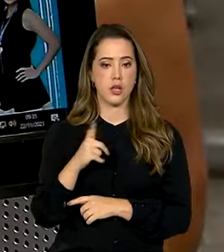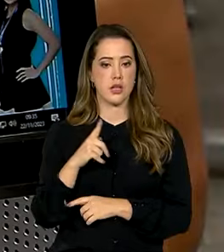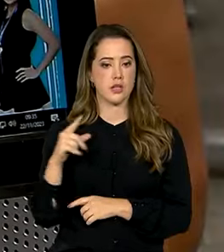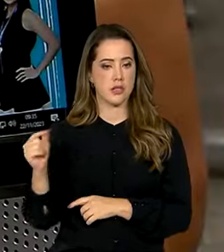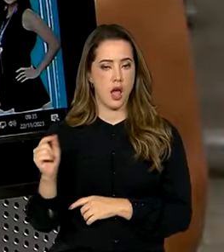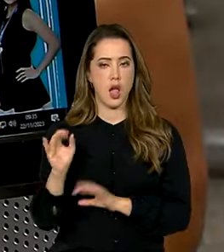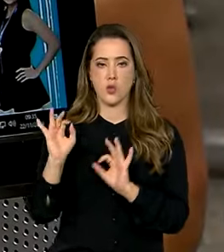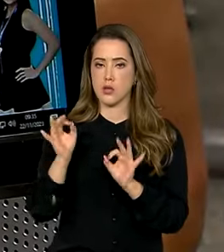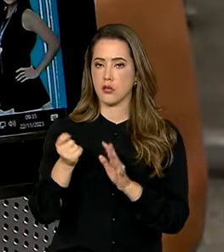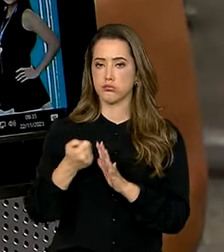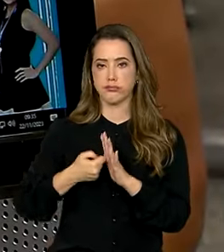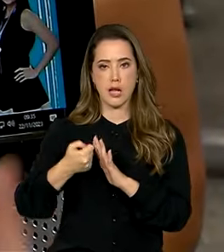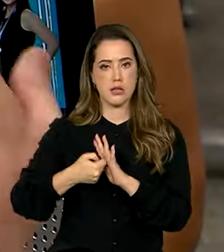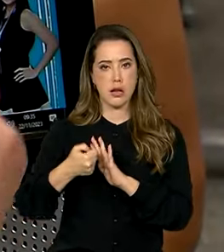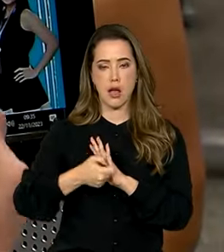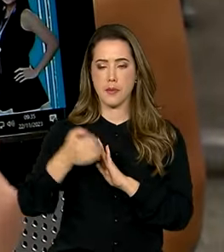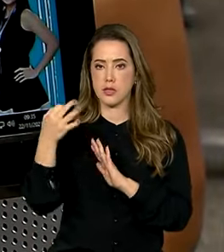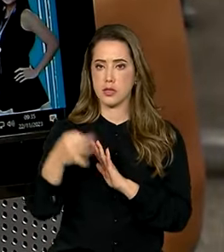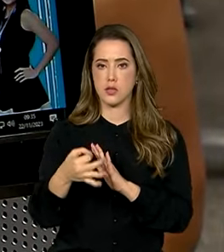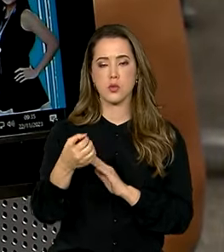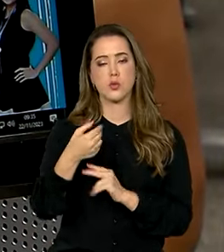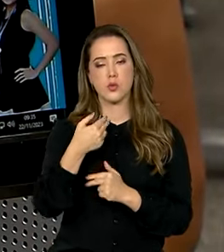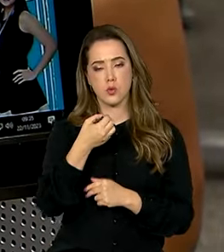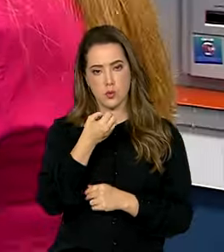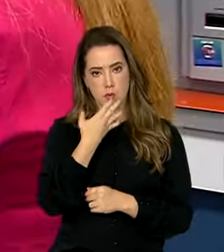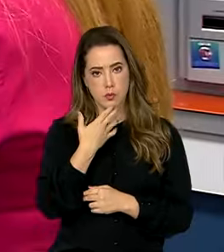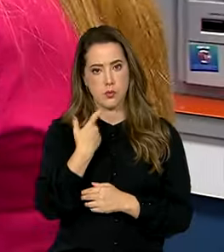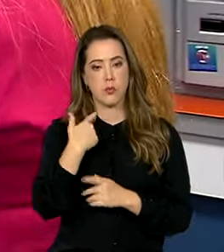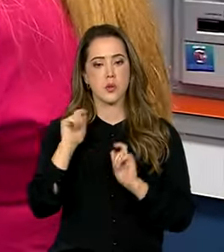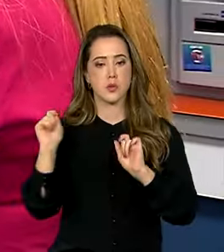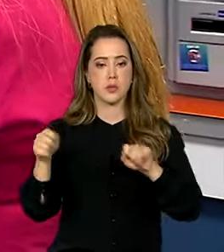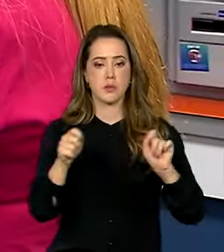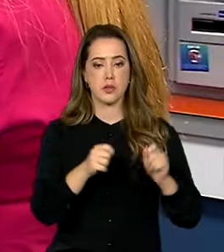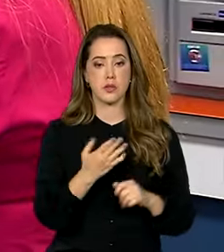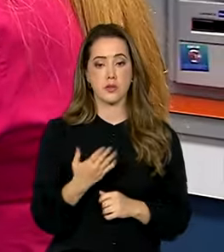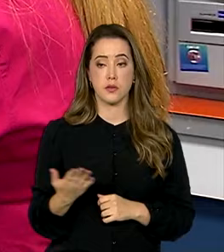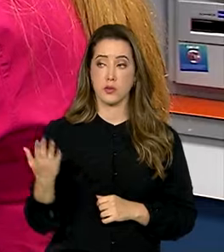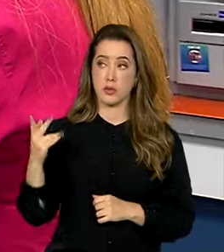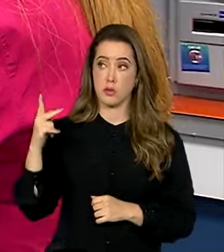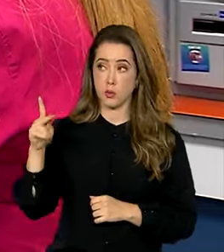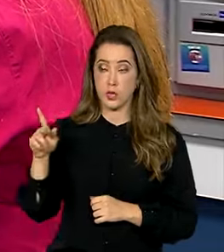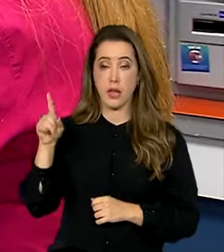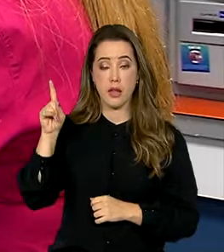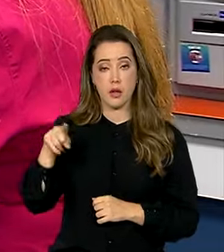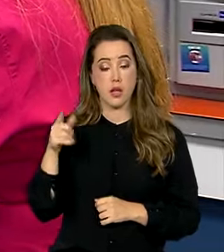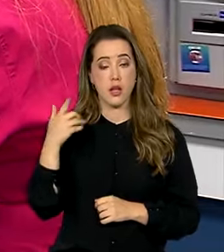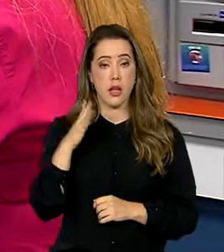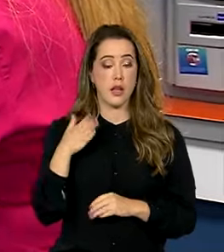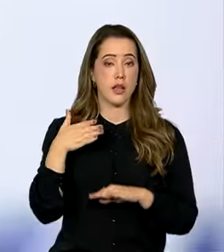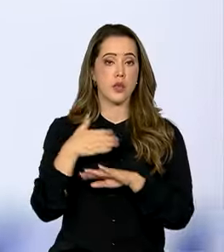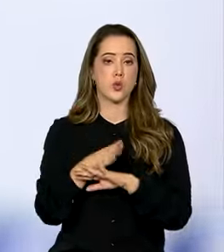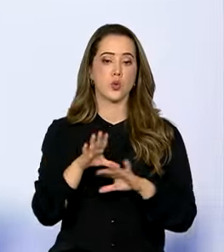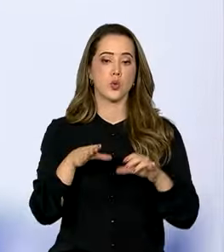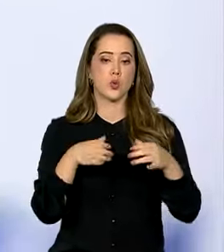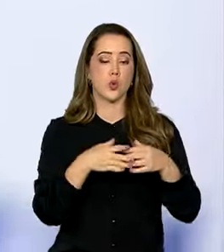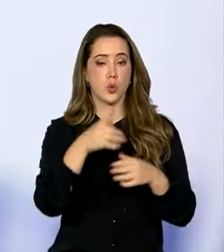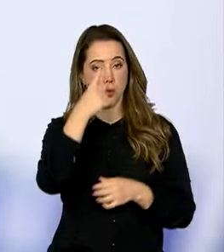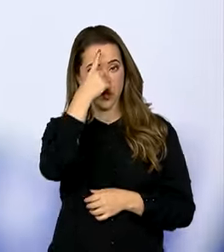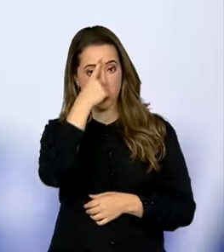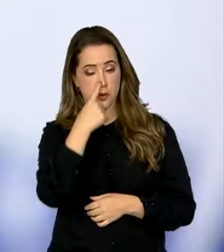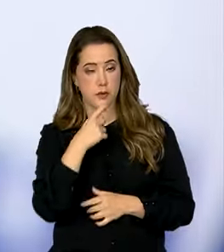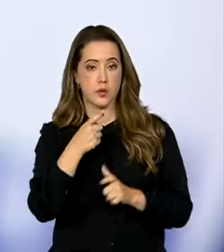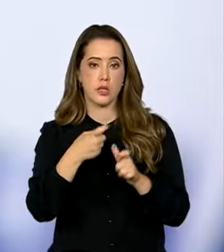com a negociação feita em condições favoráveis. No caso da Silvia, ela se encaixa no perfil